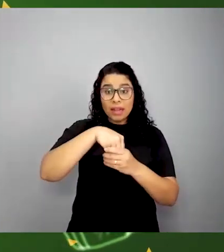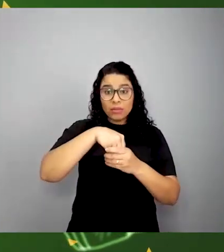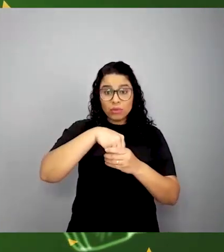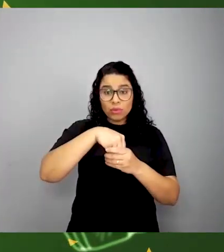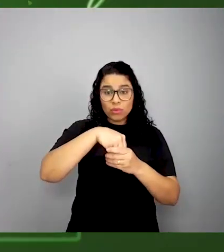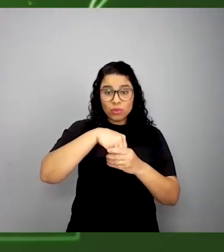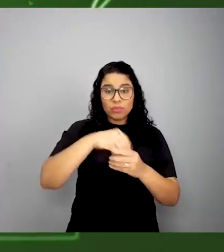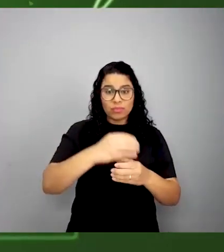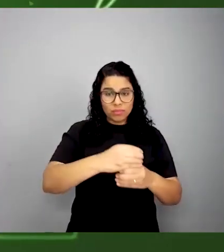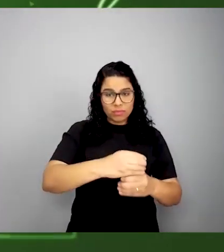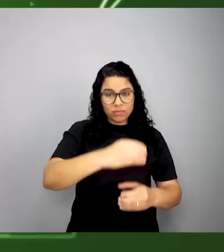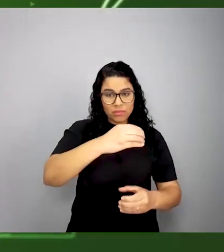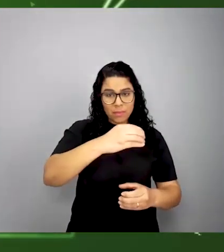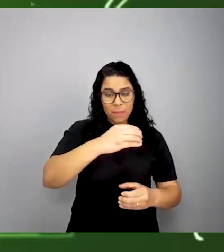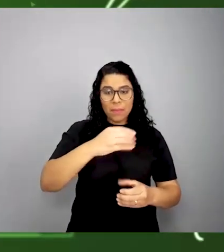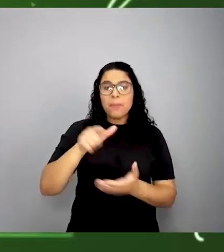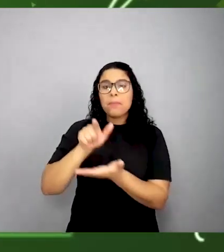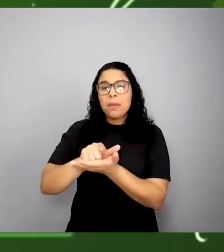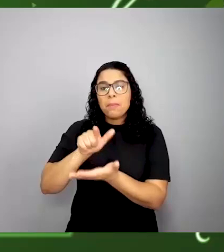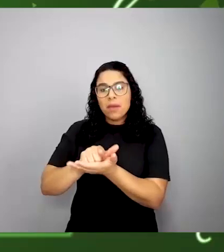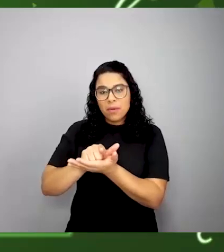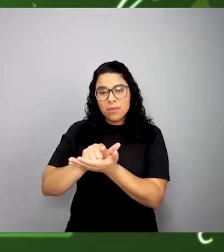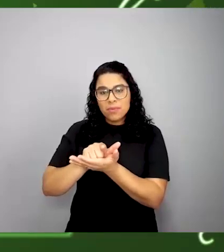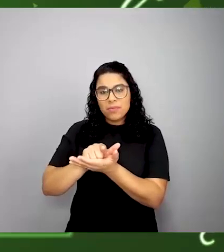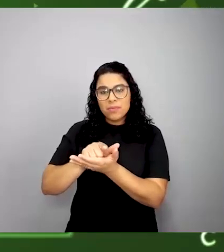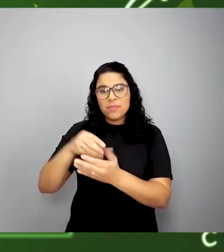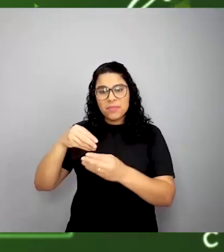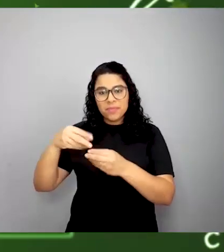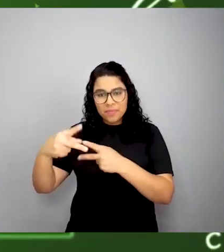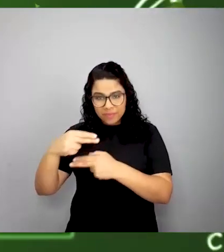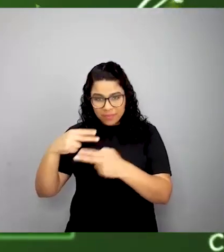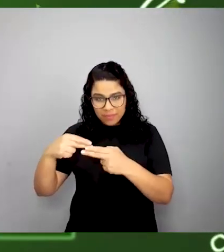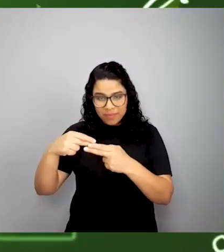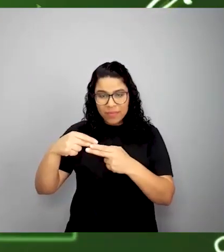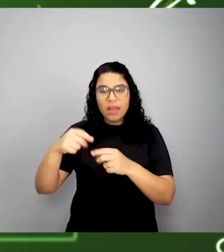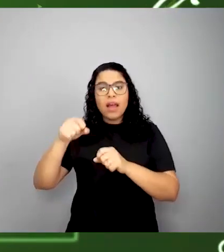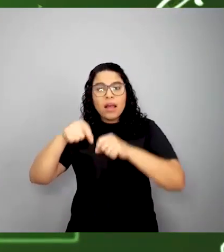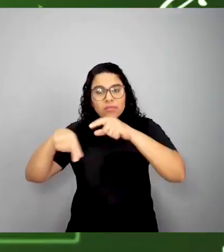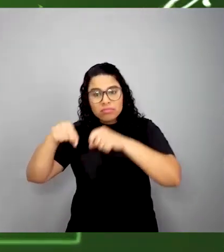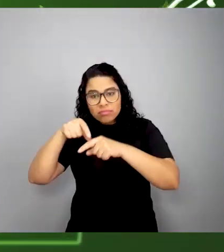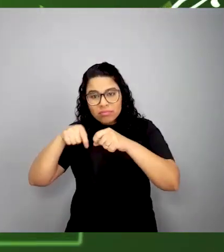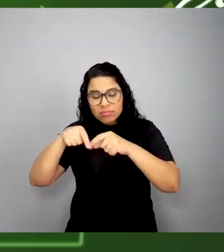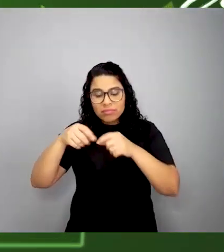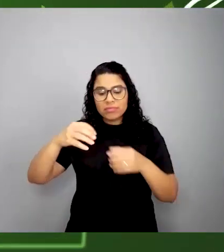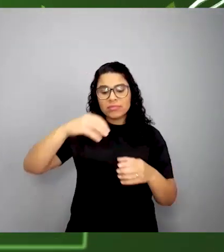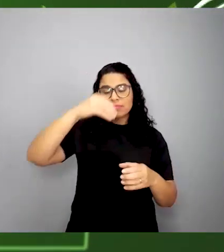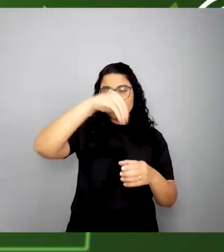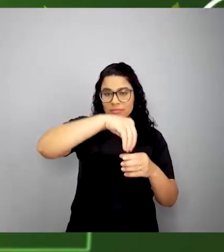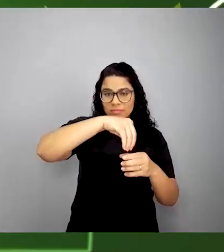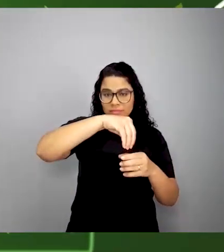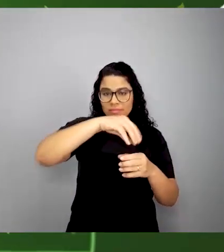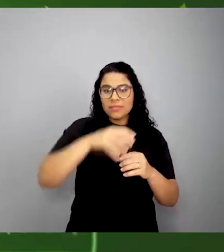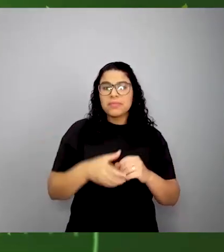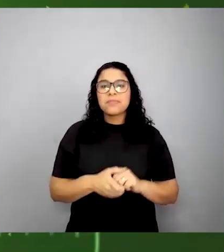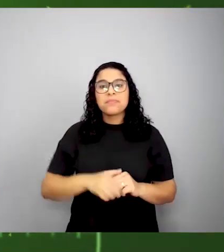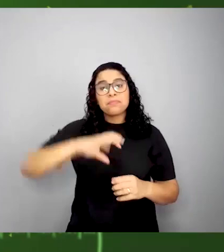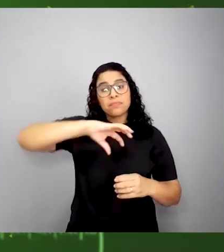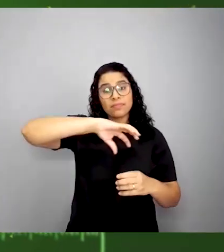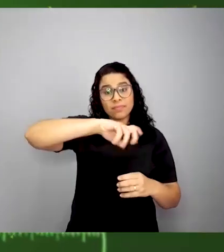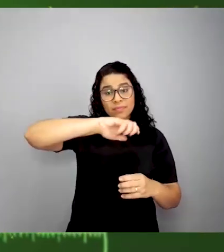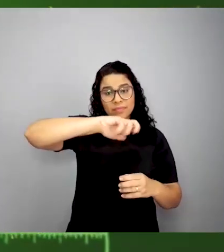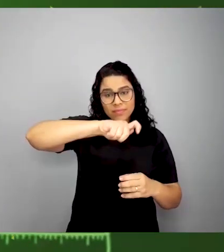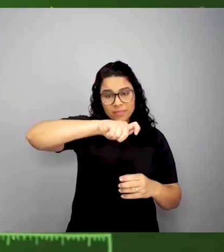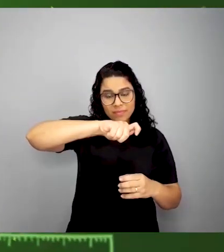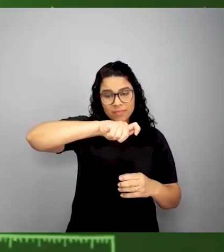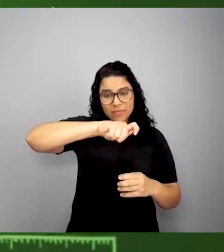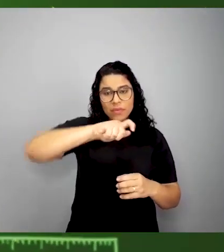garrafinha nós vamos colocar os papeizinhos picados, a semente, e vamos vedar bem